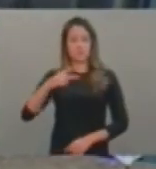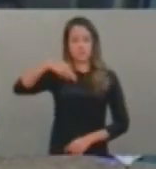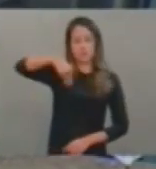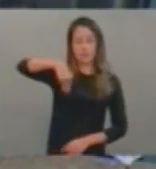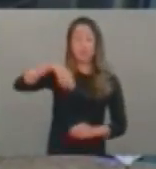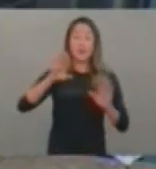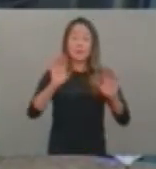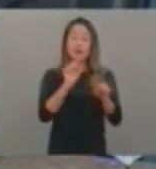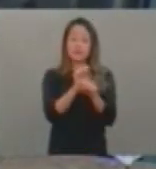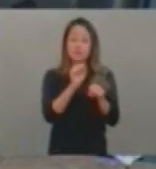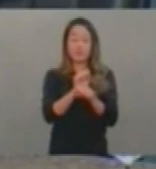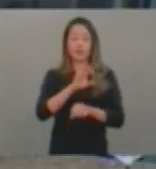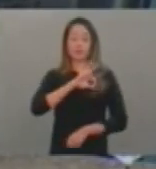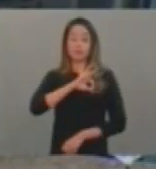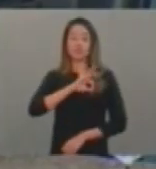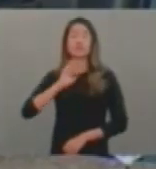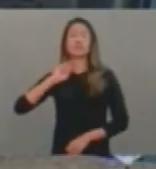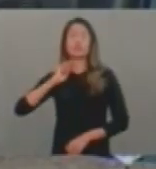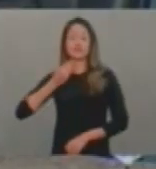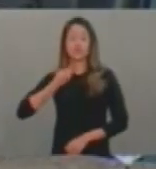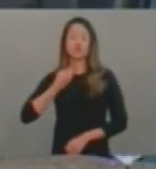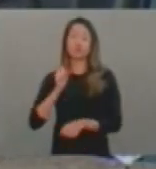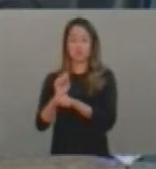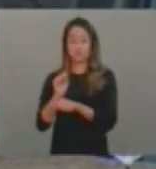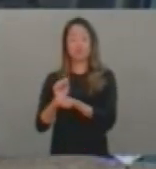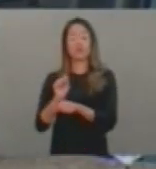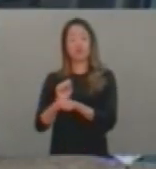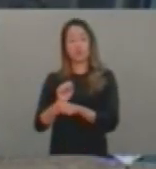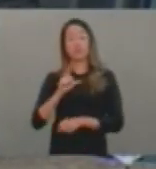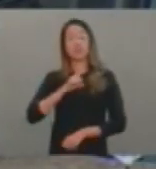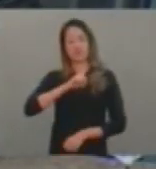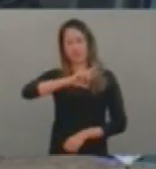Civil já está em formação 204 delegados,